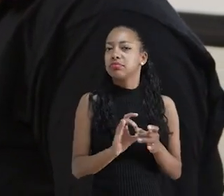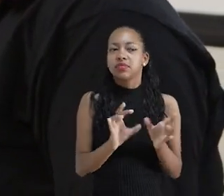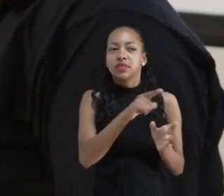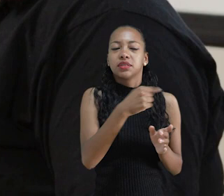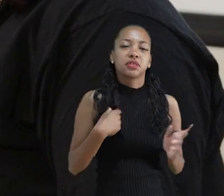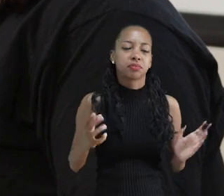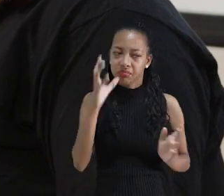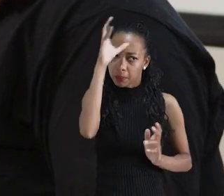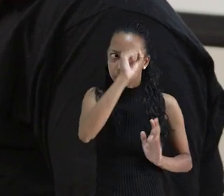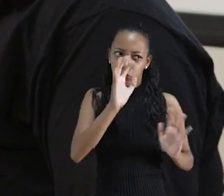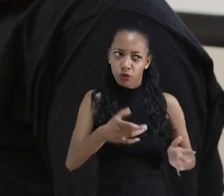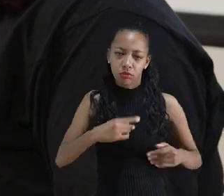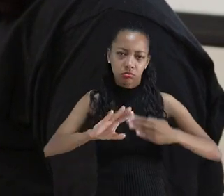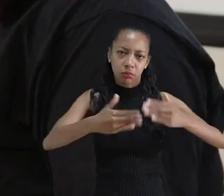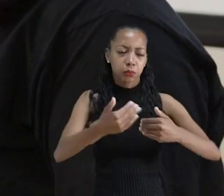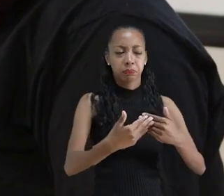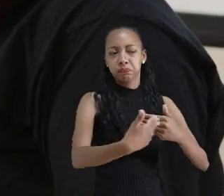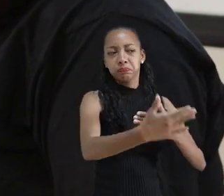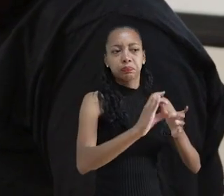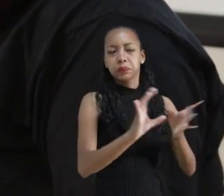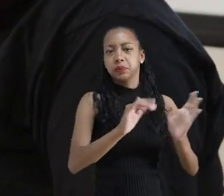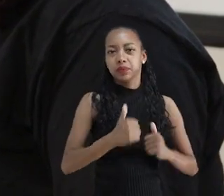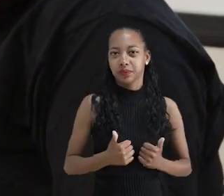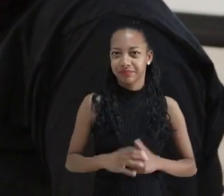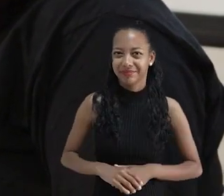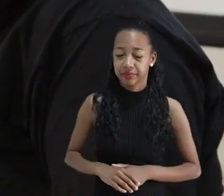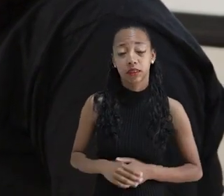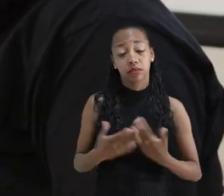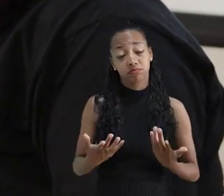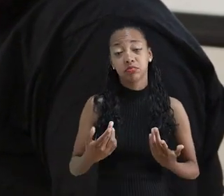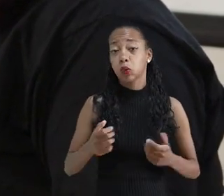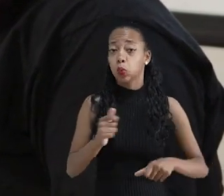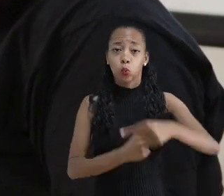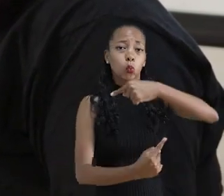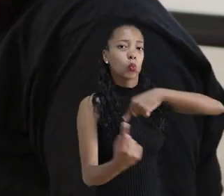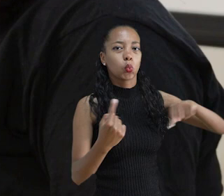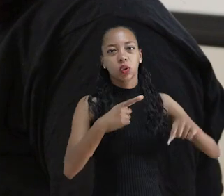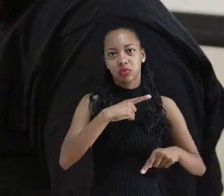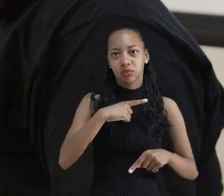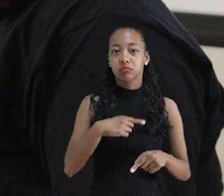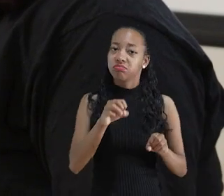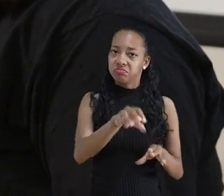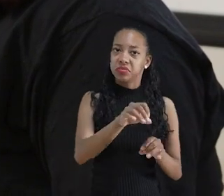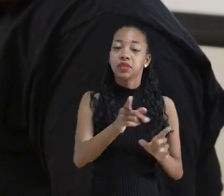assim bastante especial né E que a gente aprendeu bastante ali com eles também